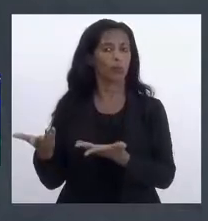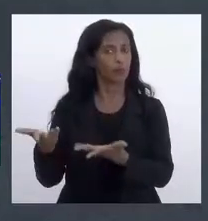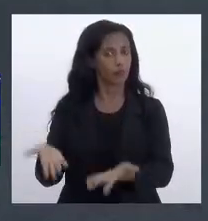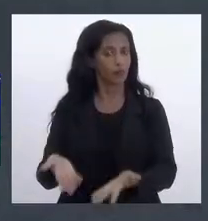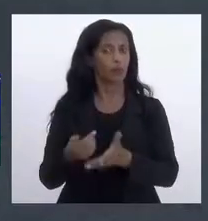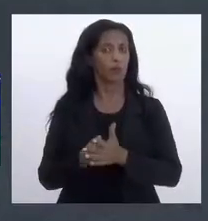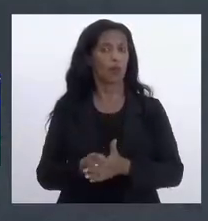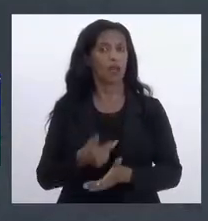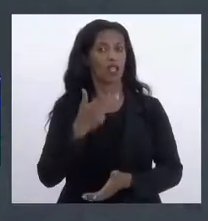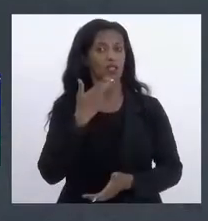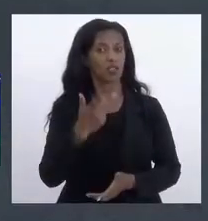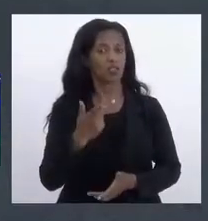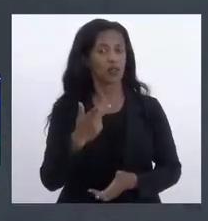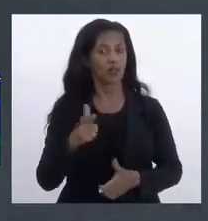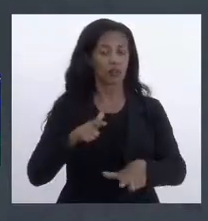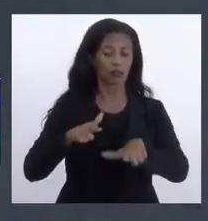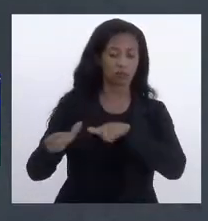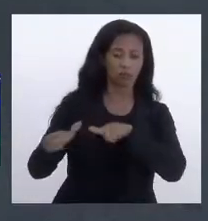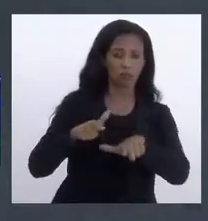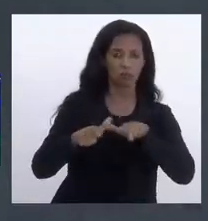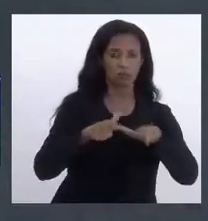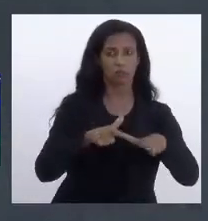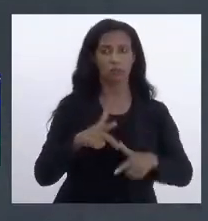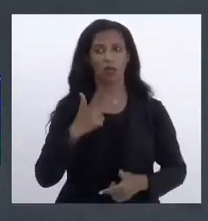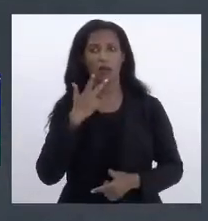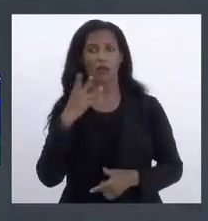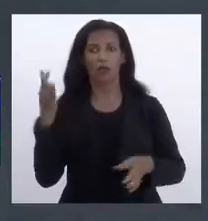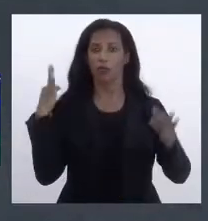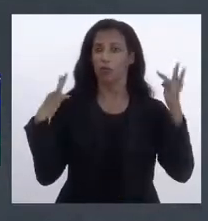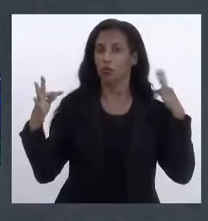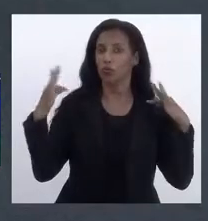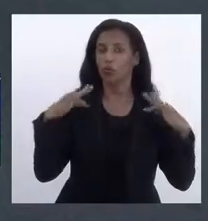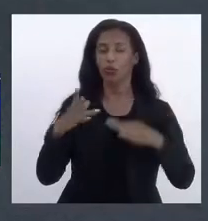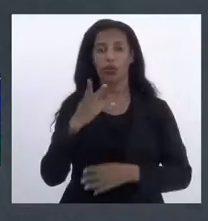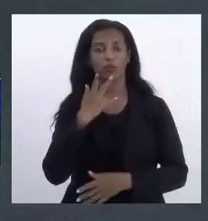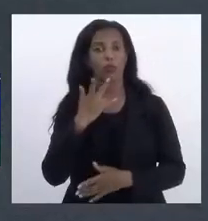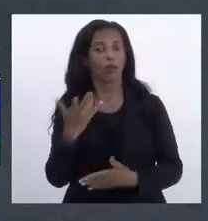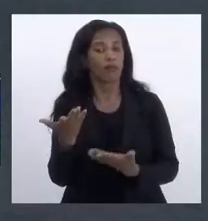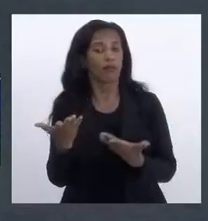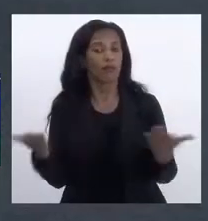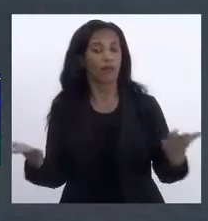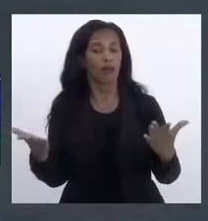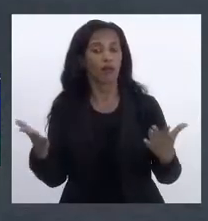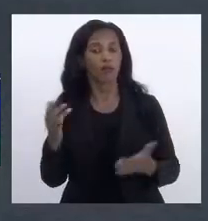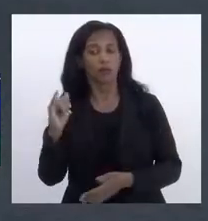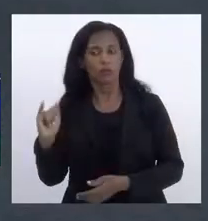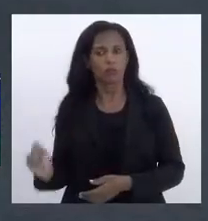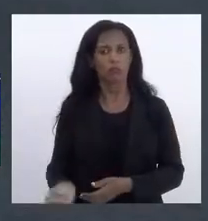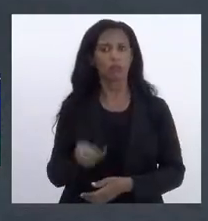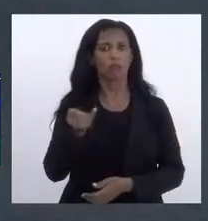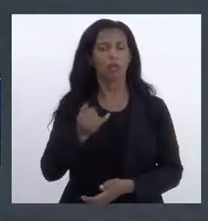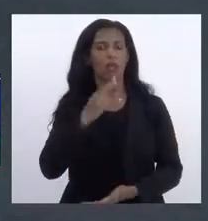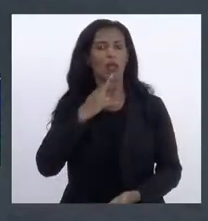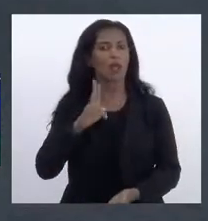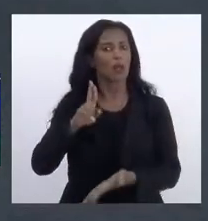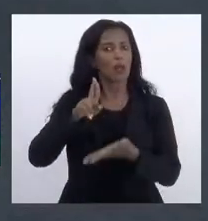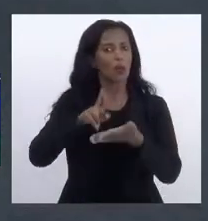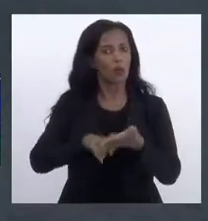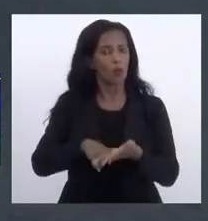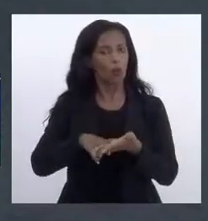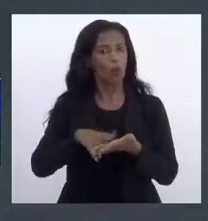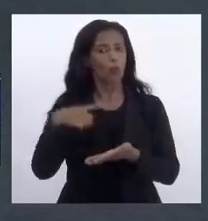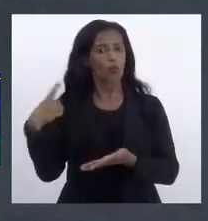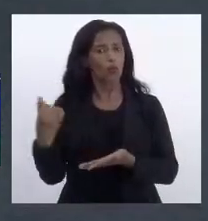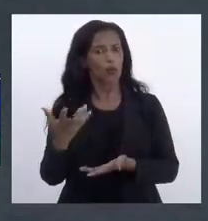contas, a gente está falando de emprego, a gente está falando de turismo, a gente está falando de possibilidade de reconhecer o